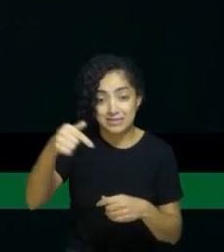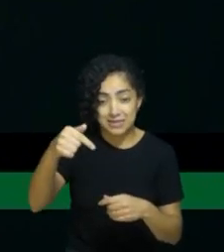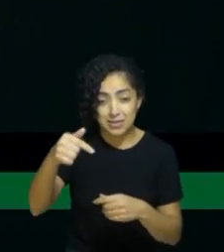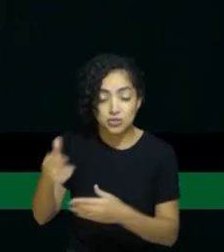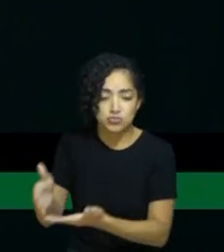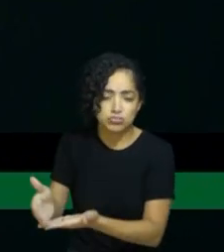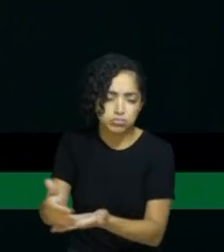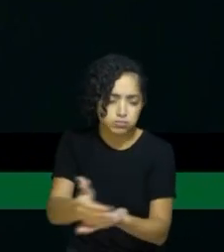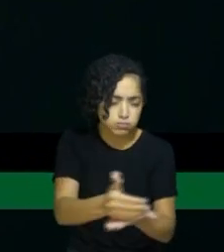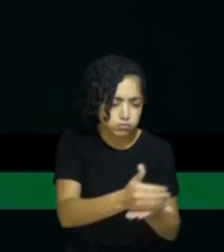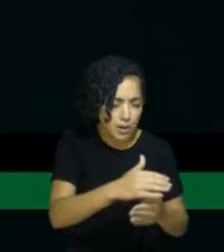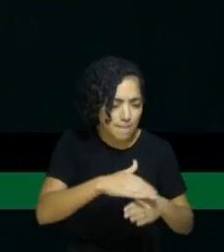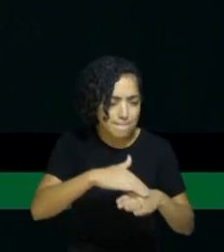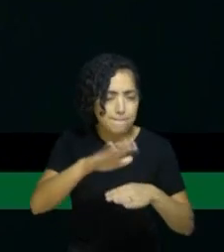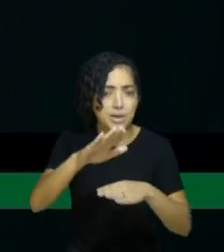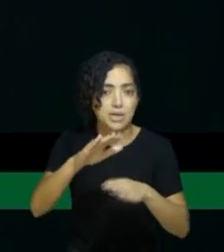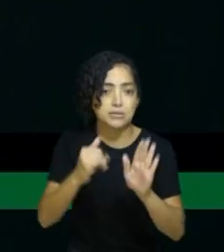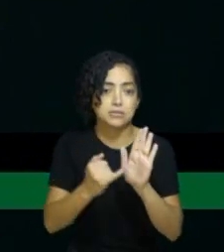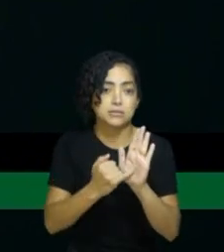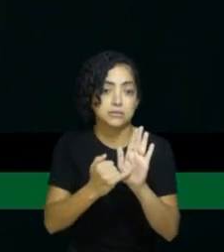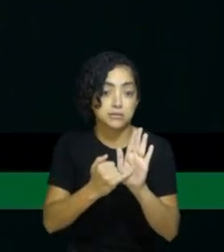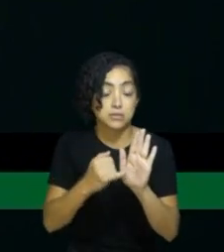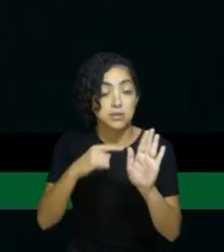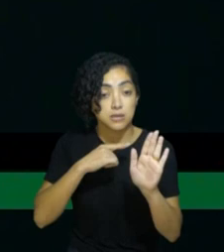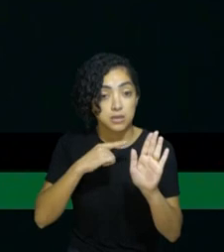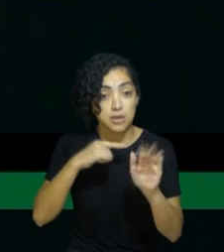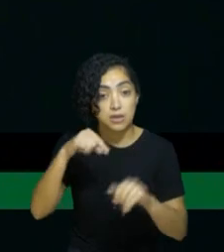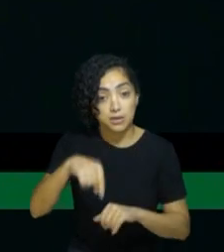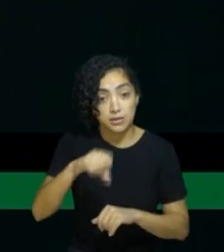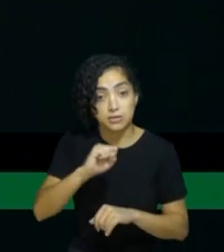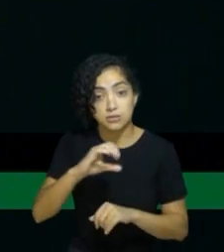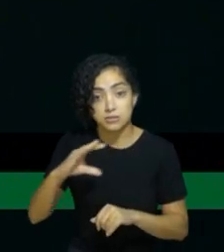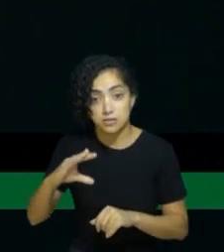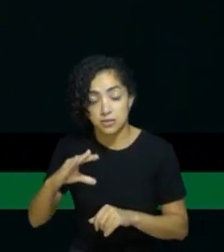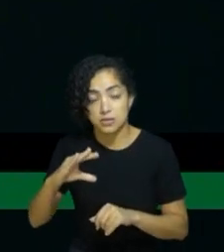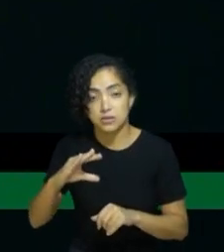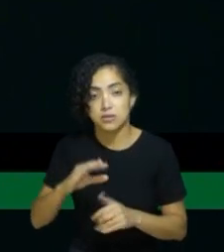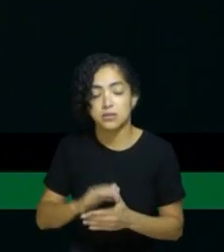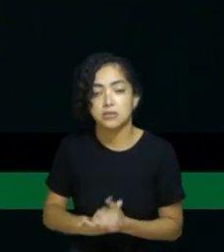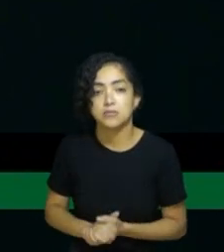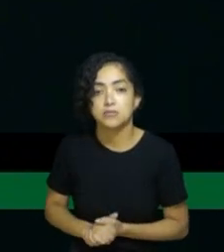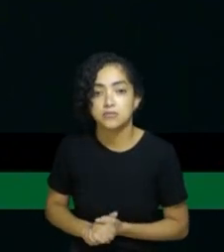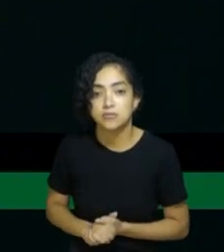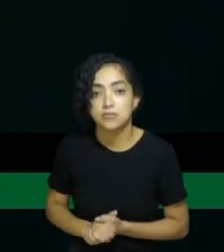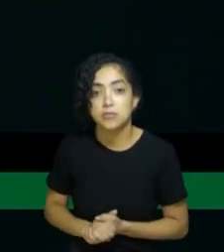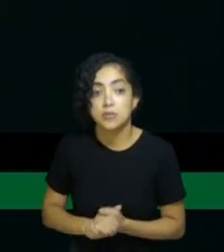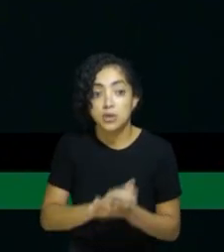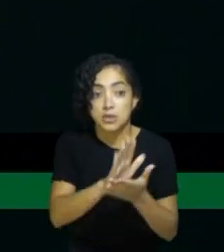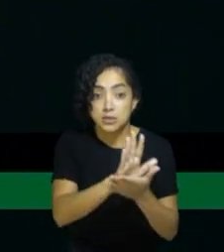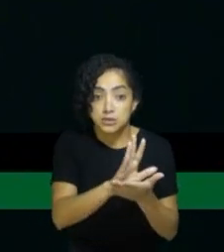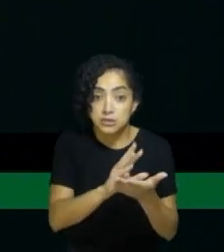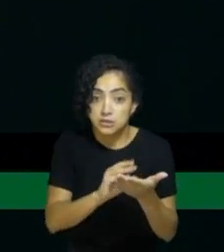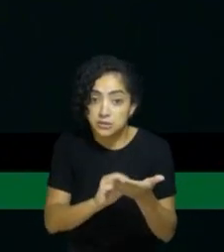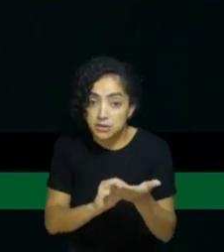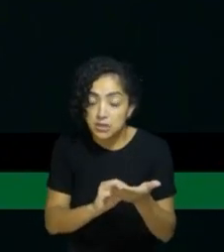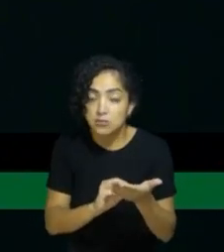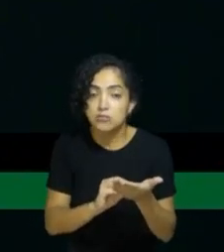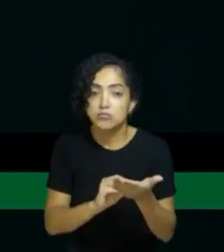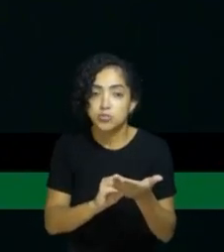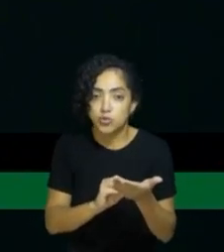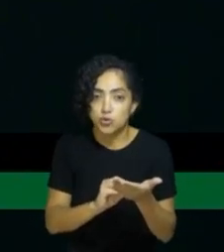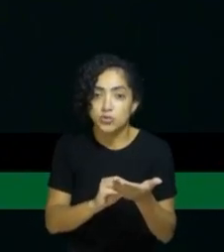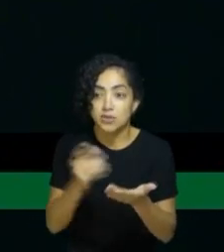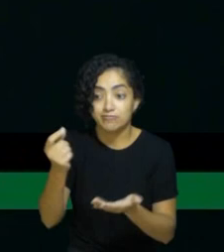arrecadação tributária Santa Catarina ainda está distante de sermos um exemplo naquilo que tratamos de